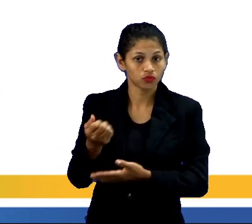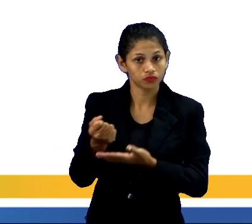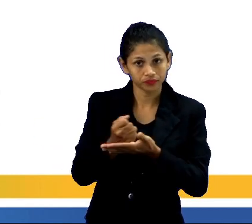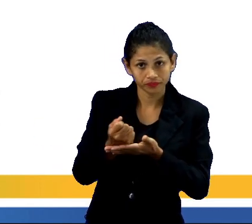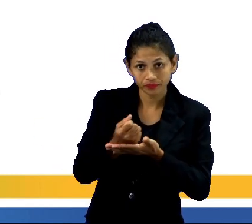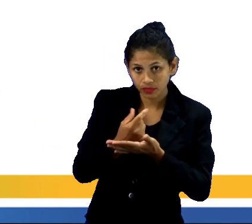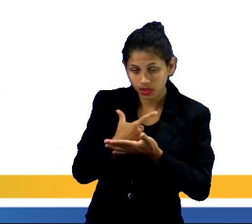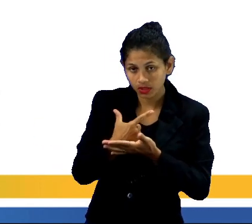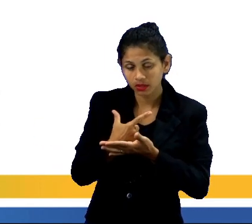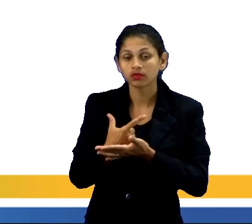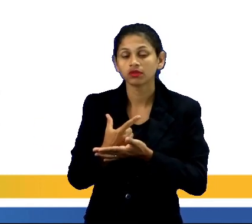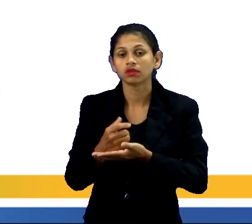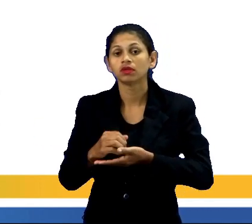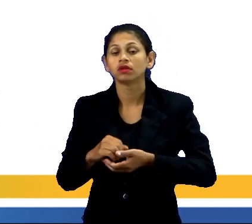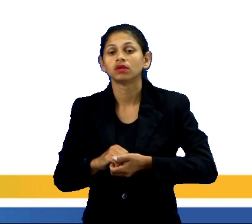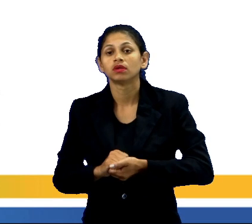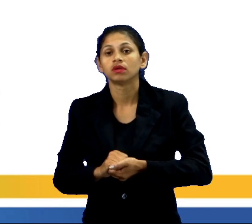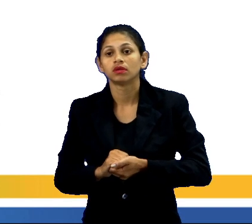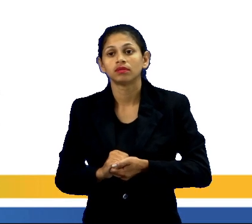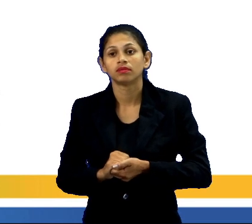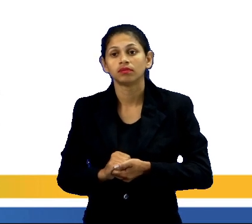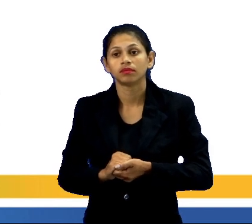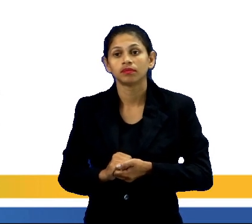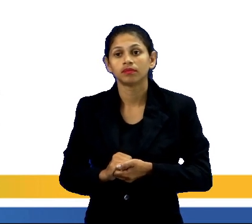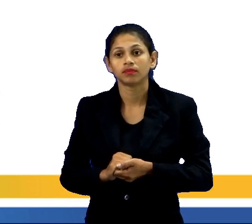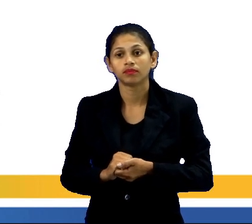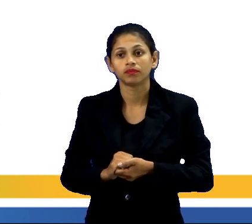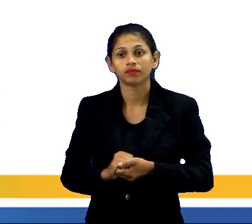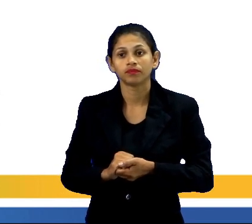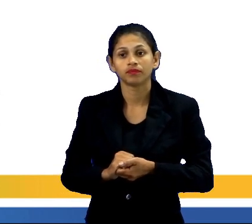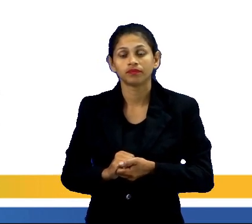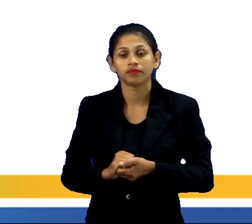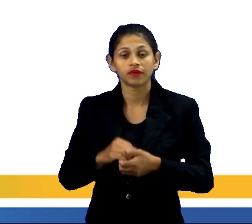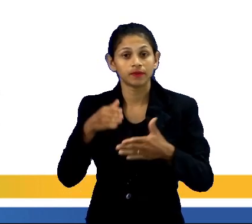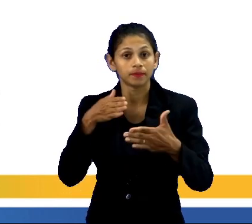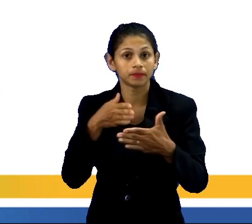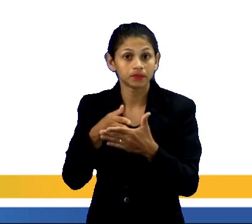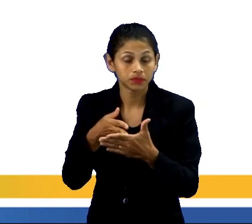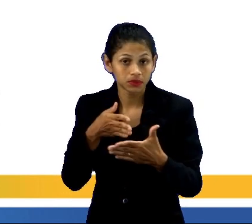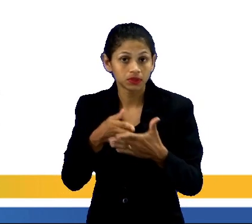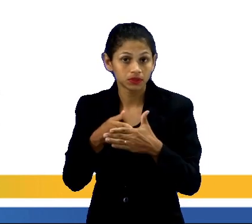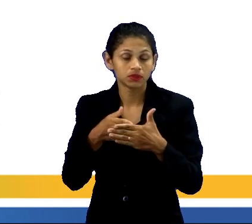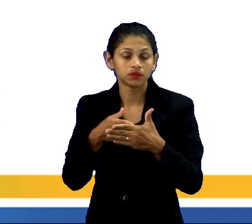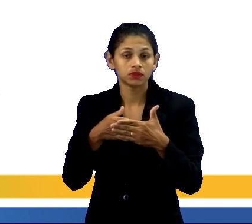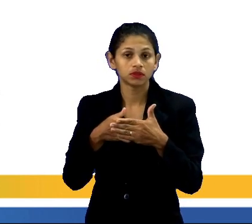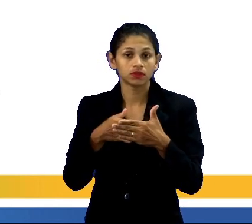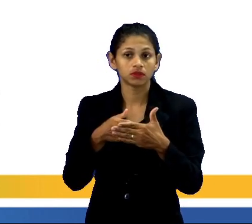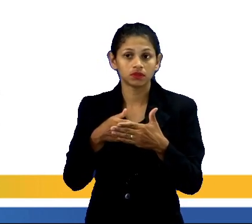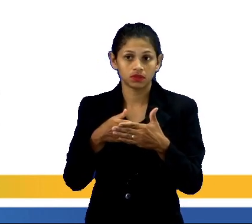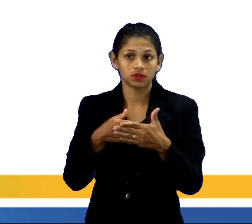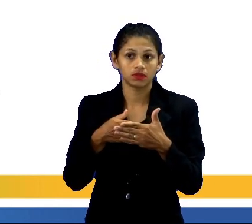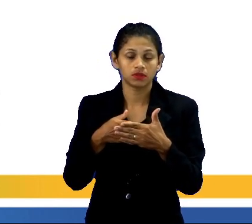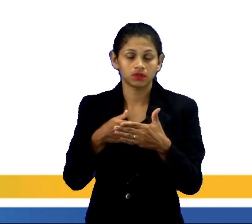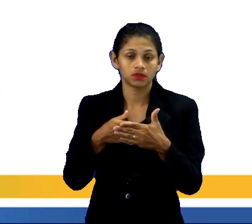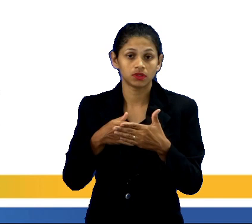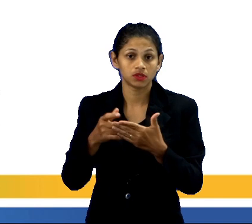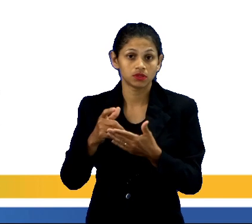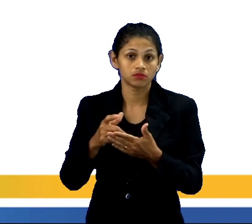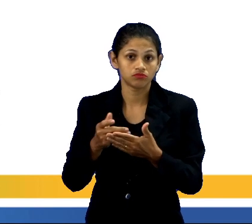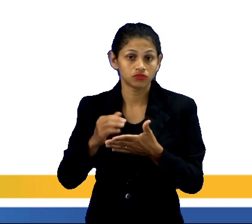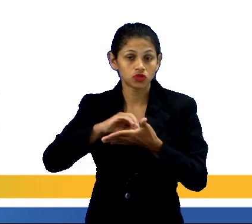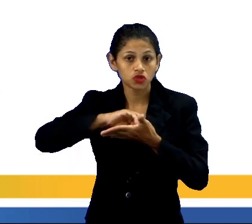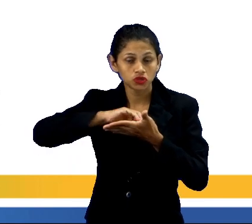medicamentos imunoterápicos, eles vão fazer com que esses anticorpos, né, que os nossos anticorpos, retirem esse freio da